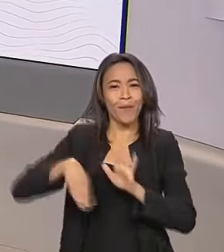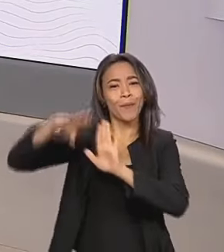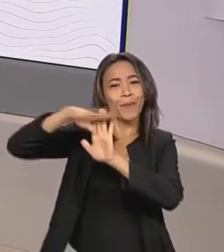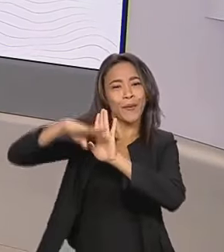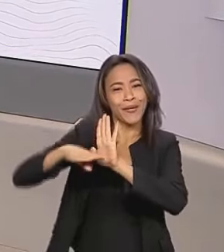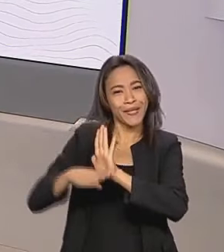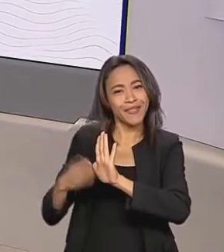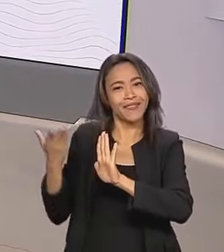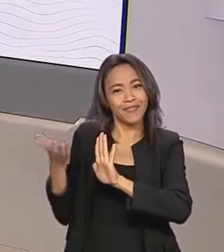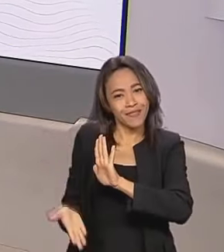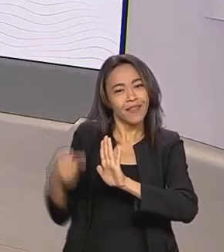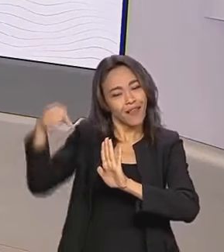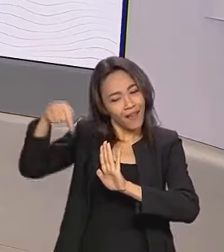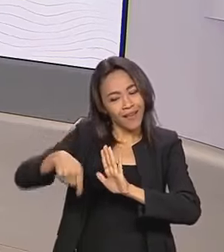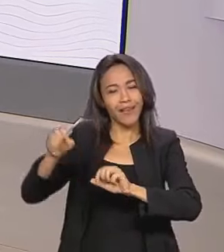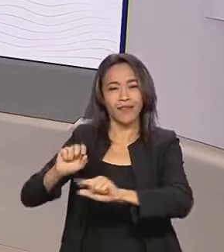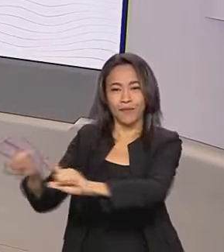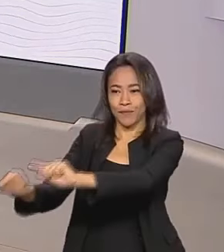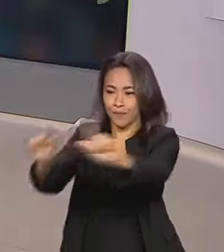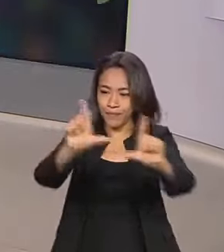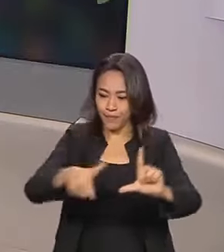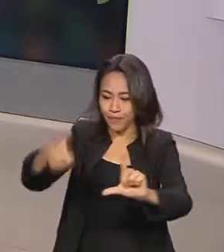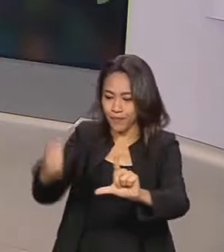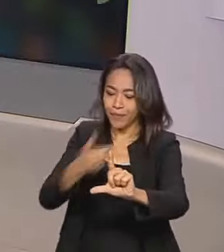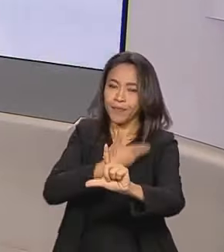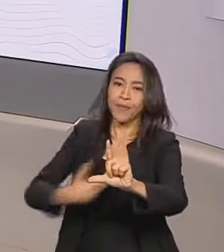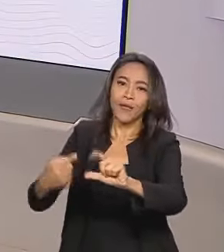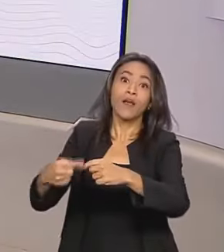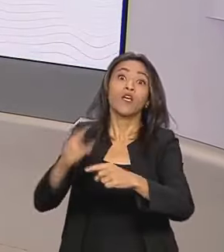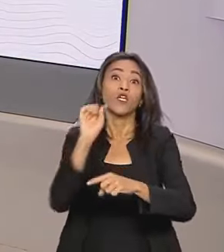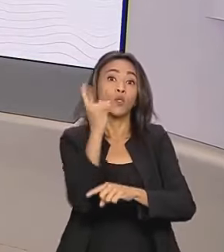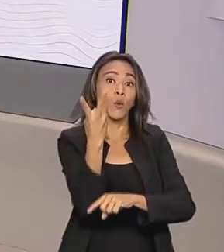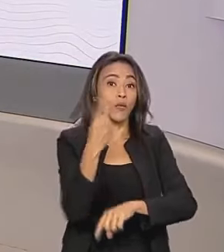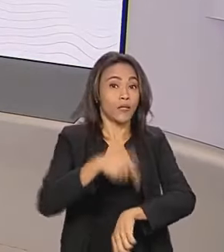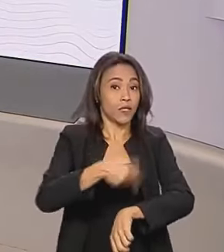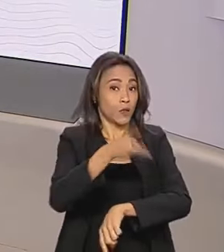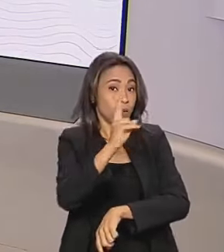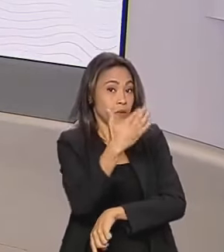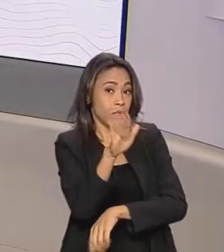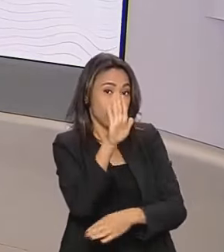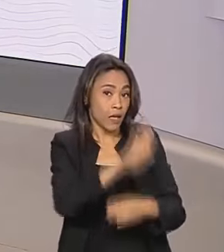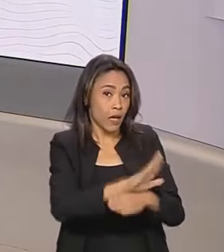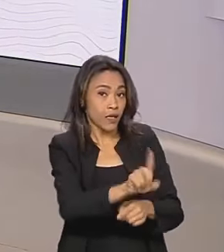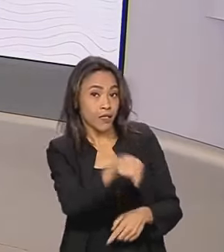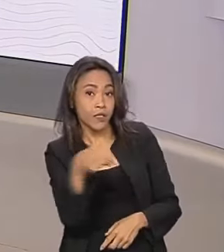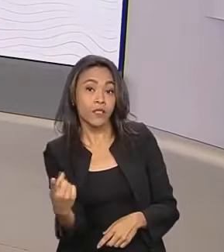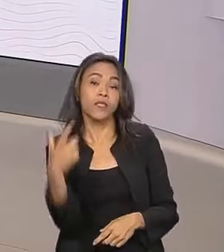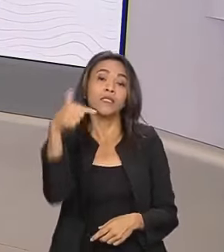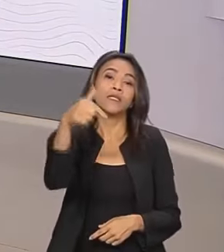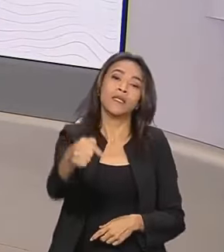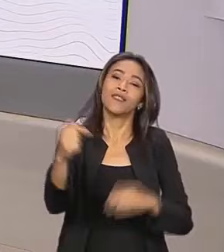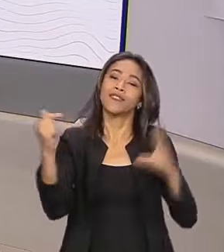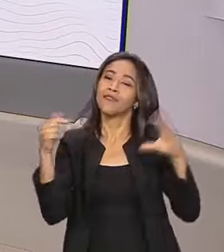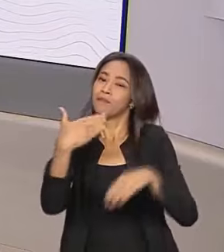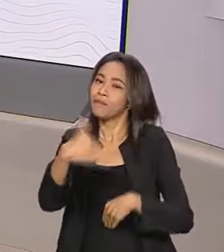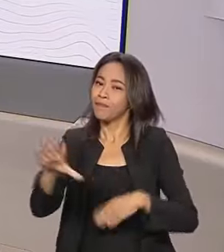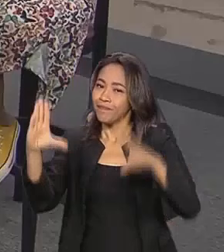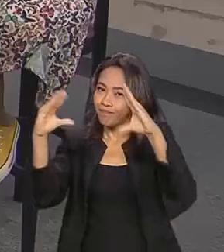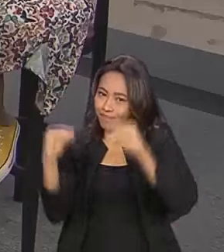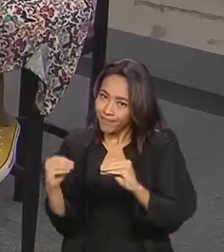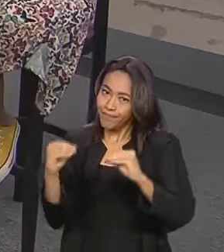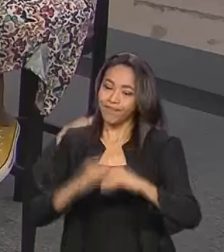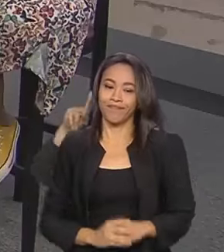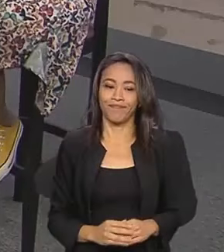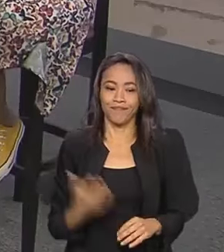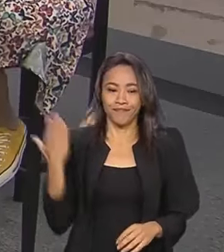delas que aqui no canal gov vai ao ar em dois horários as duas e meia da tarde e às 7:30 da noite